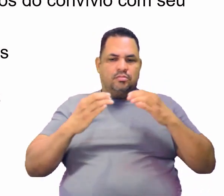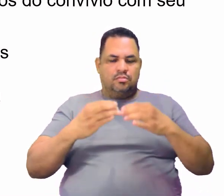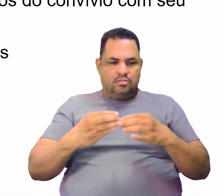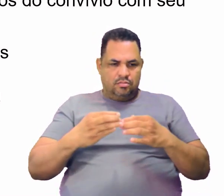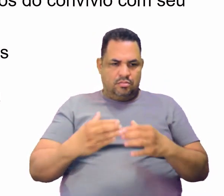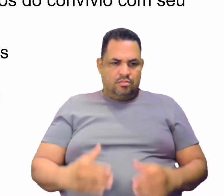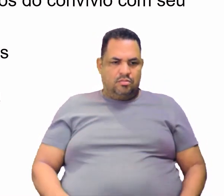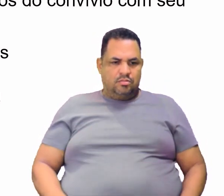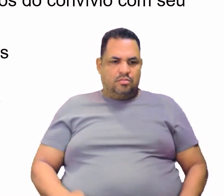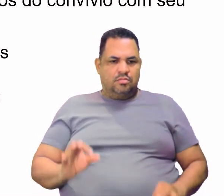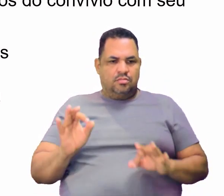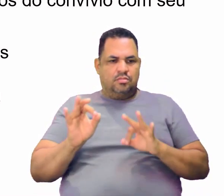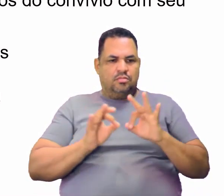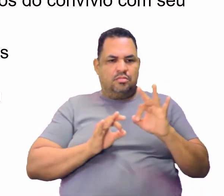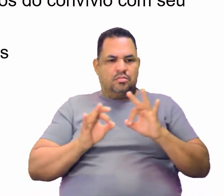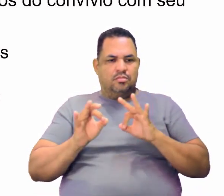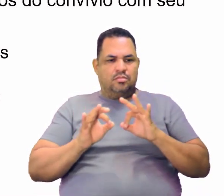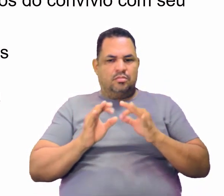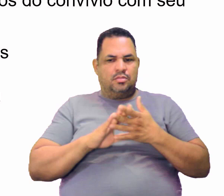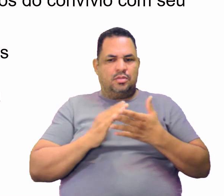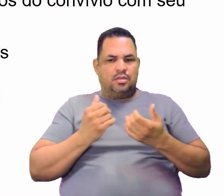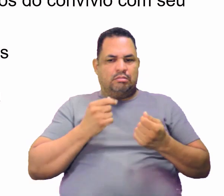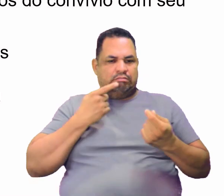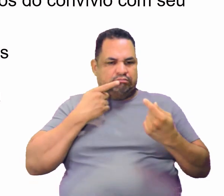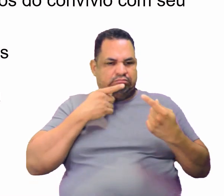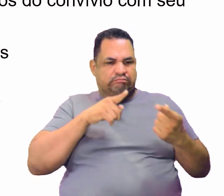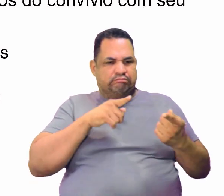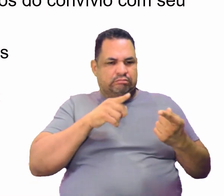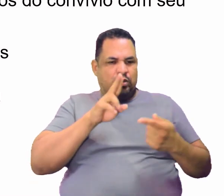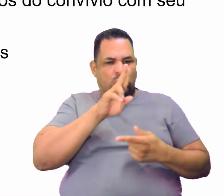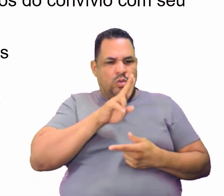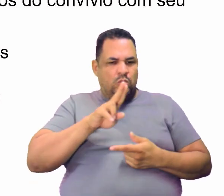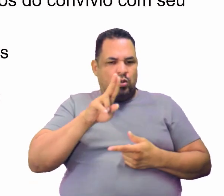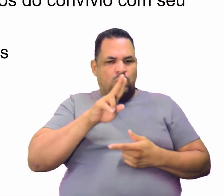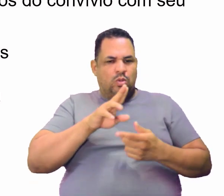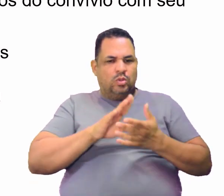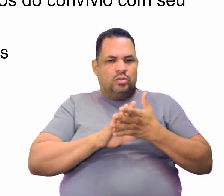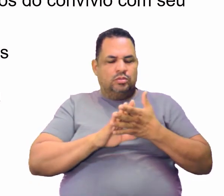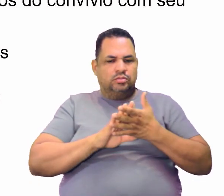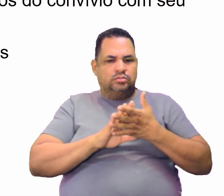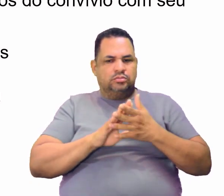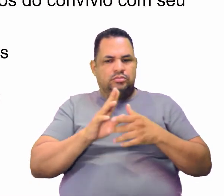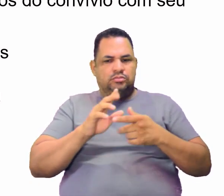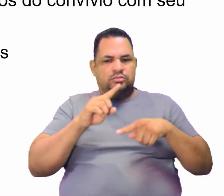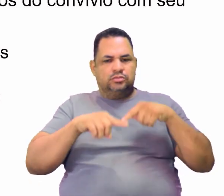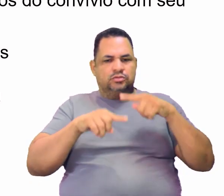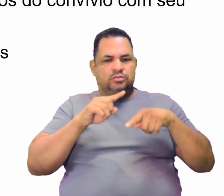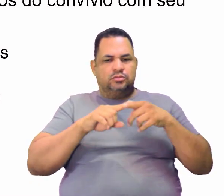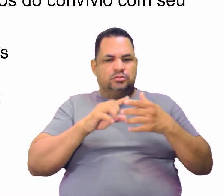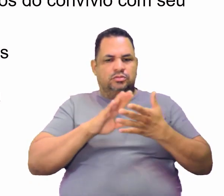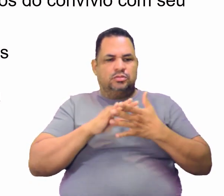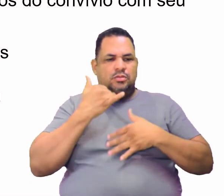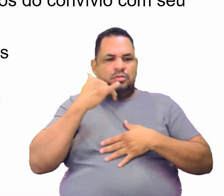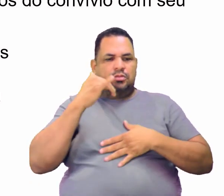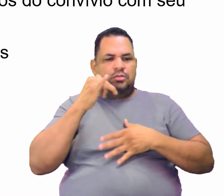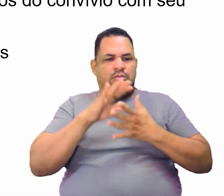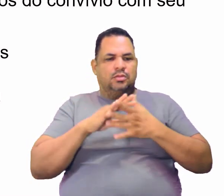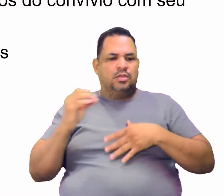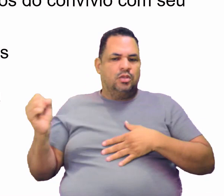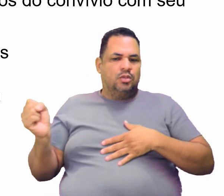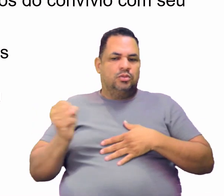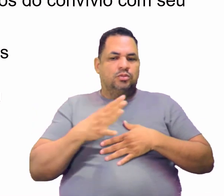do convívio com seu grupo. D. Condenar o uso recorrente de aparatos eletrônicos pelos jovens